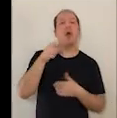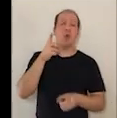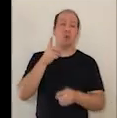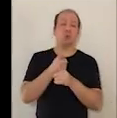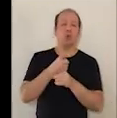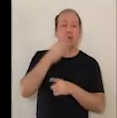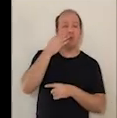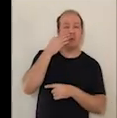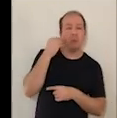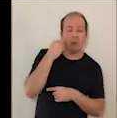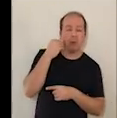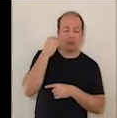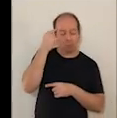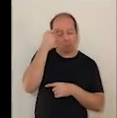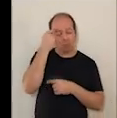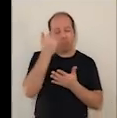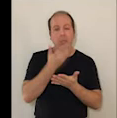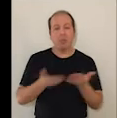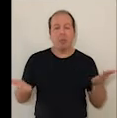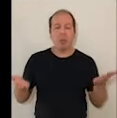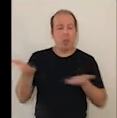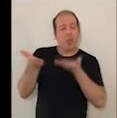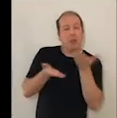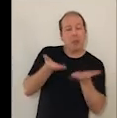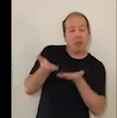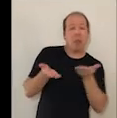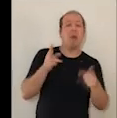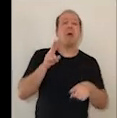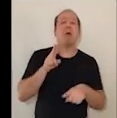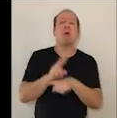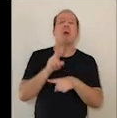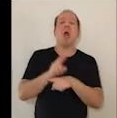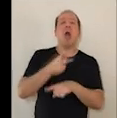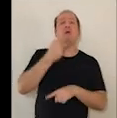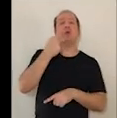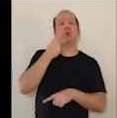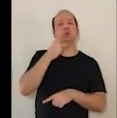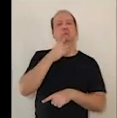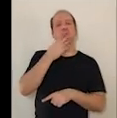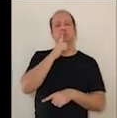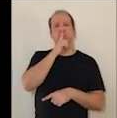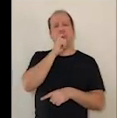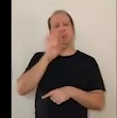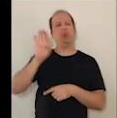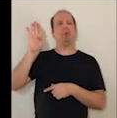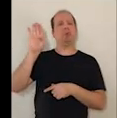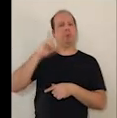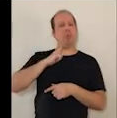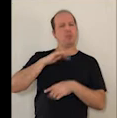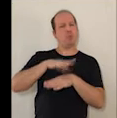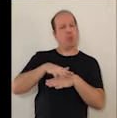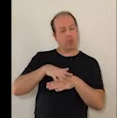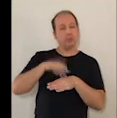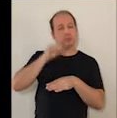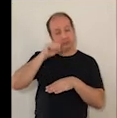caído, sem sentidos, e os criados afirmam sob juramento que ele estava muito doente. Os